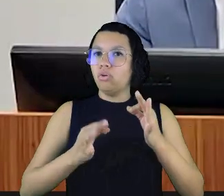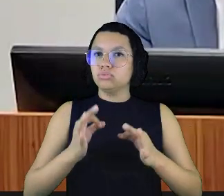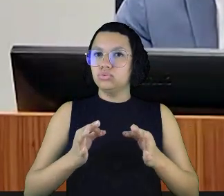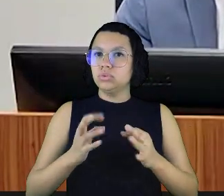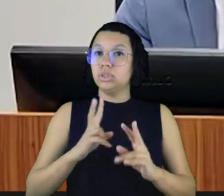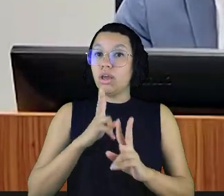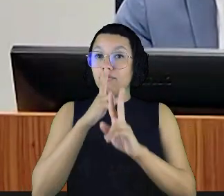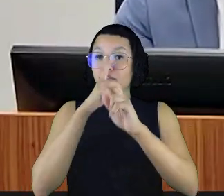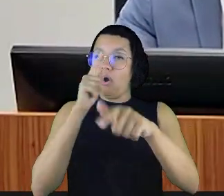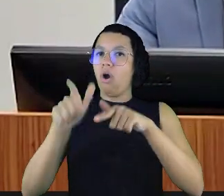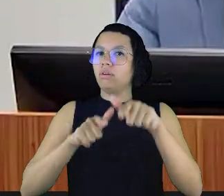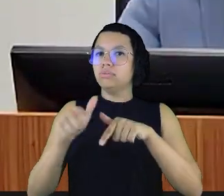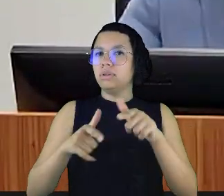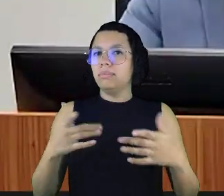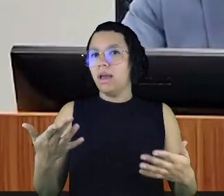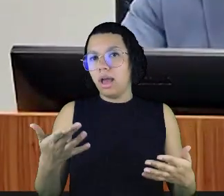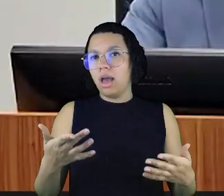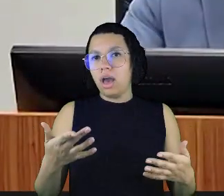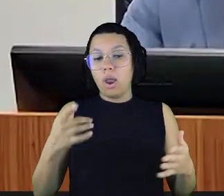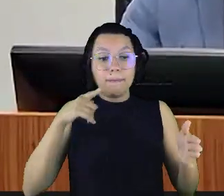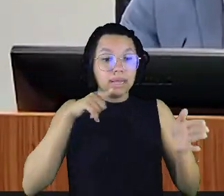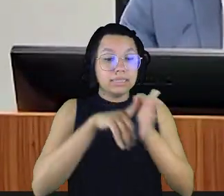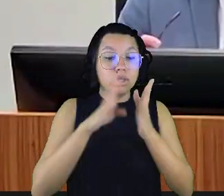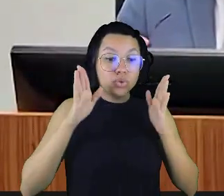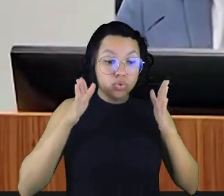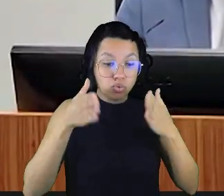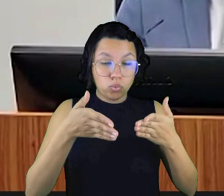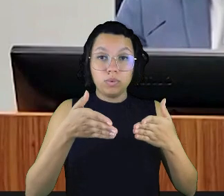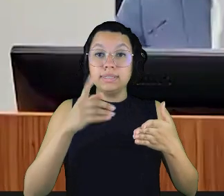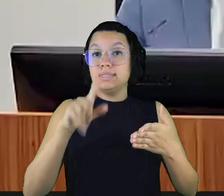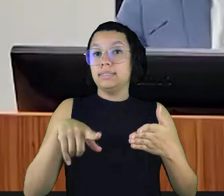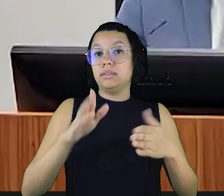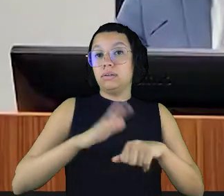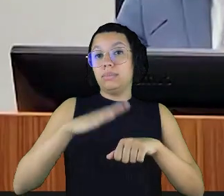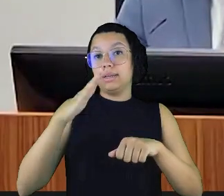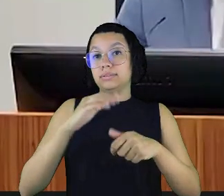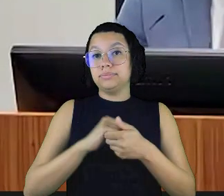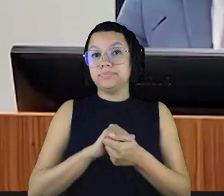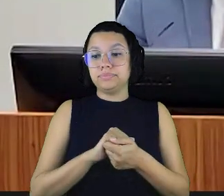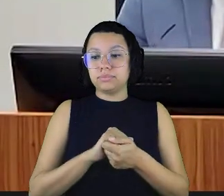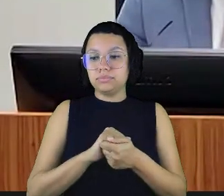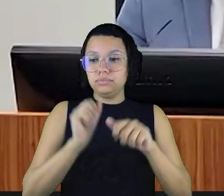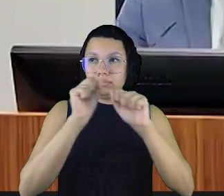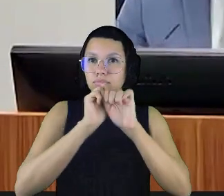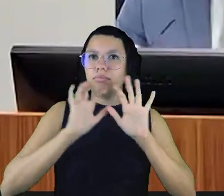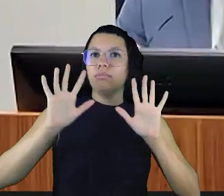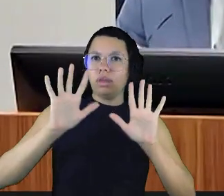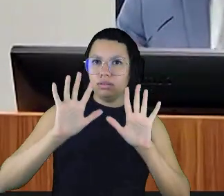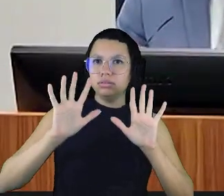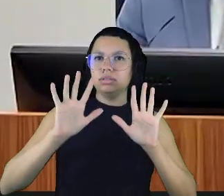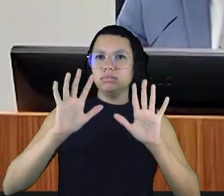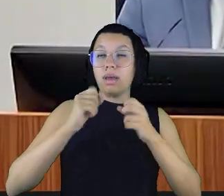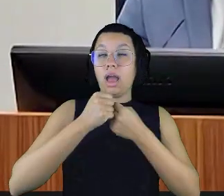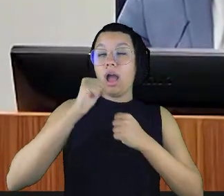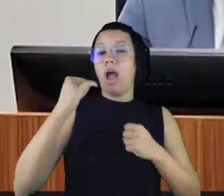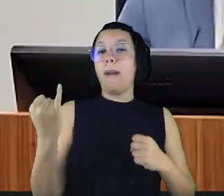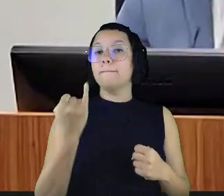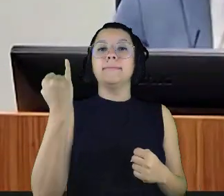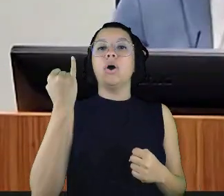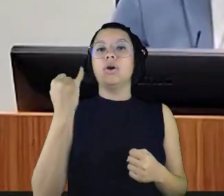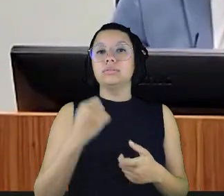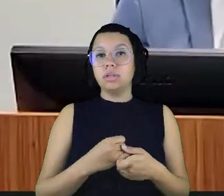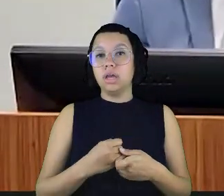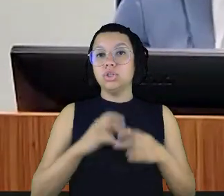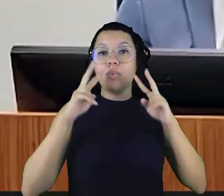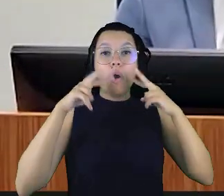trabalho para as questões que são mais expressivas do ponto de vista financeiro. e foi o que